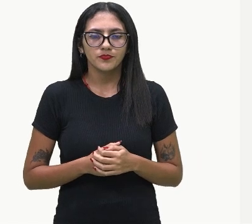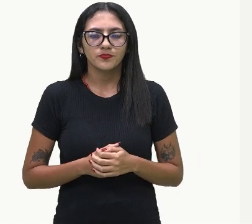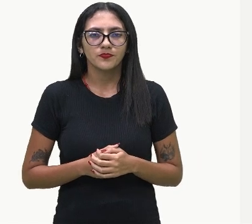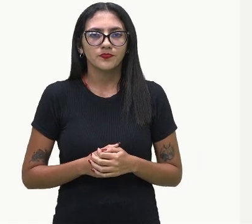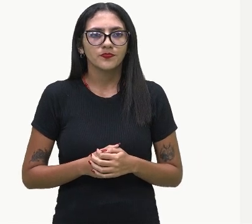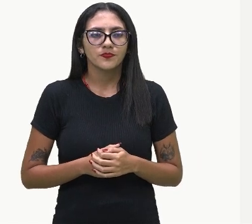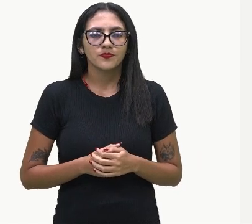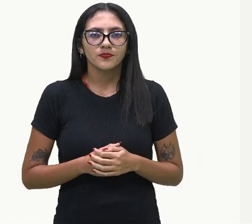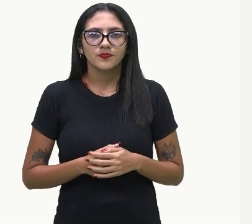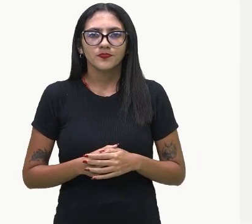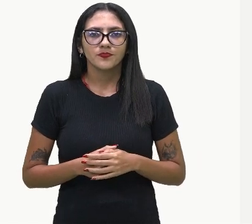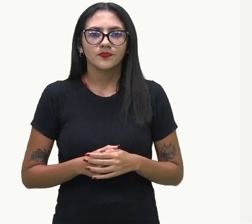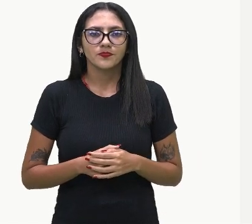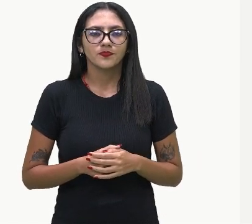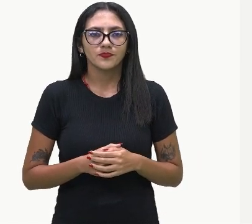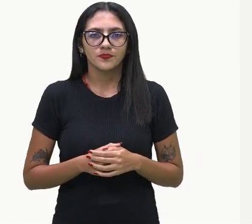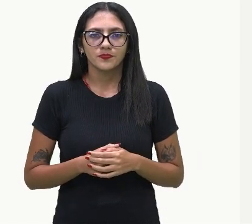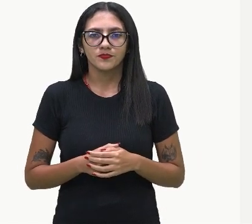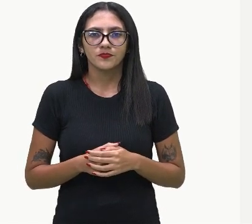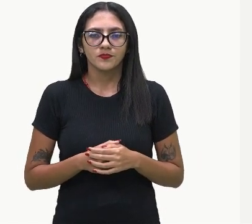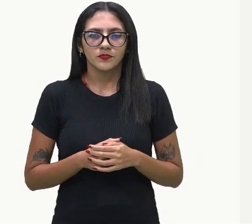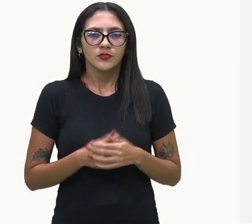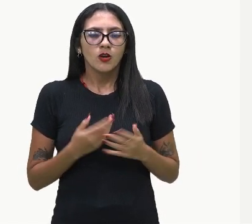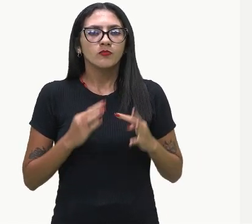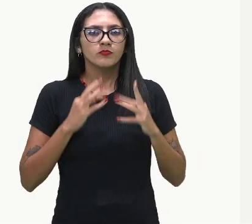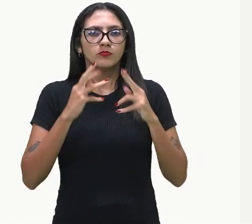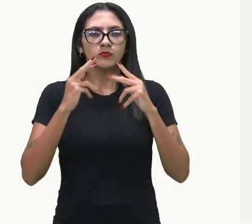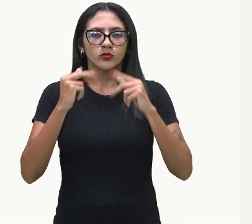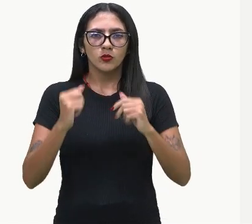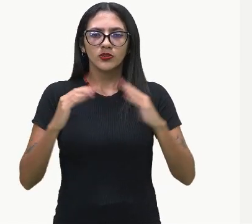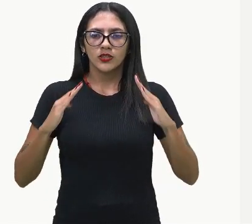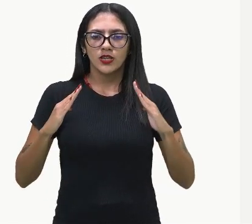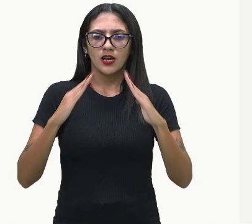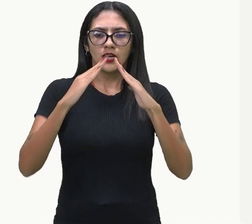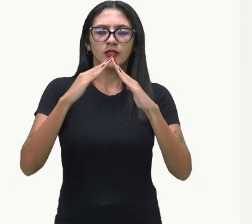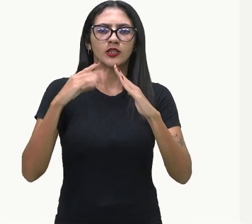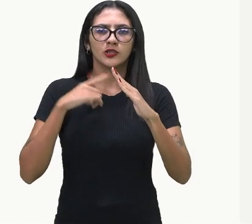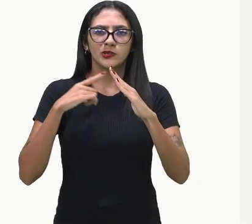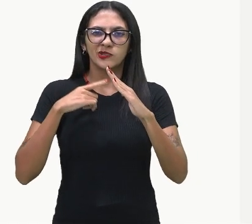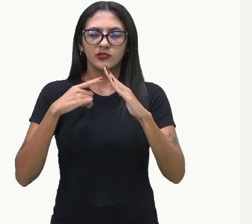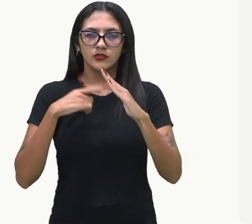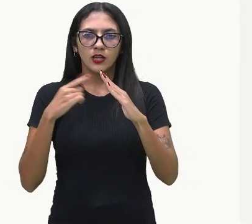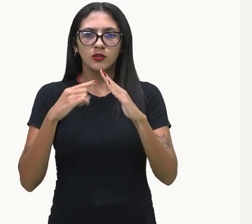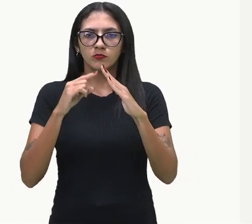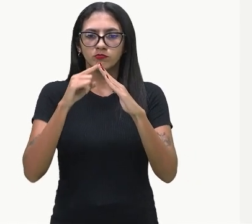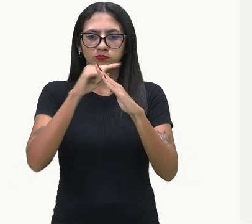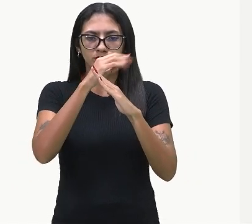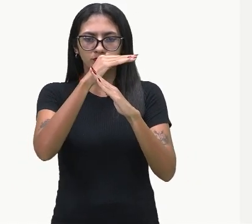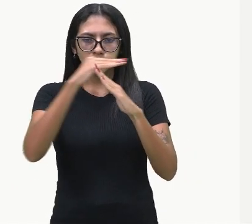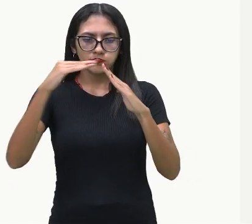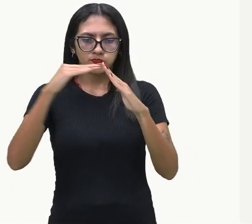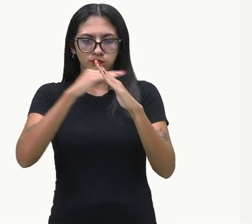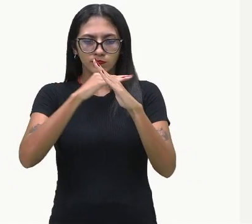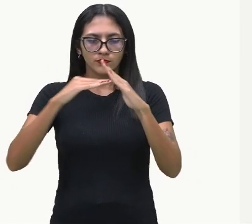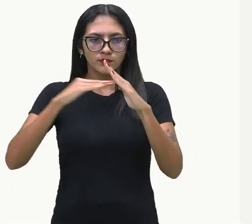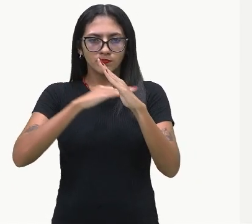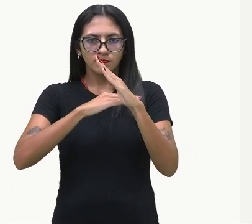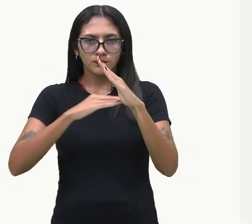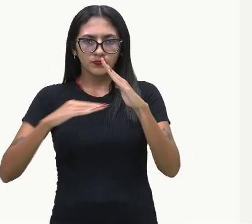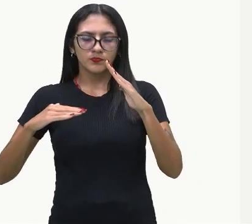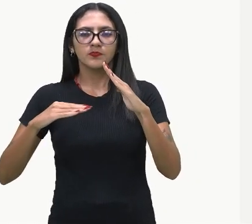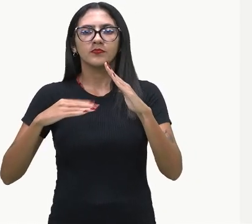Tales. Então, toda reta paralela a um lado de um triângulo que